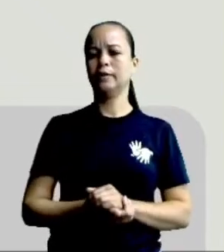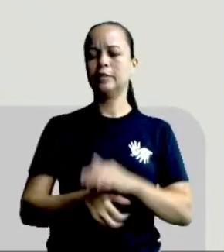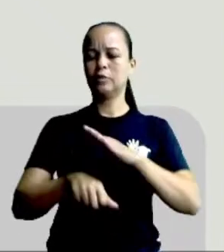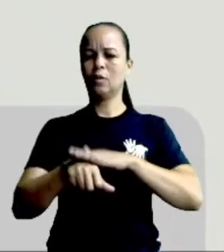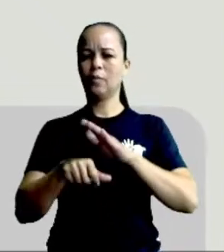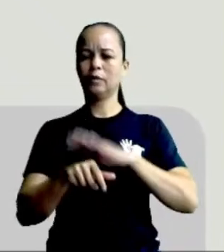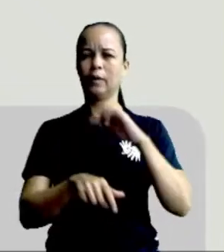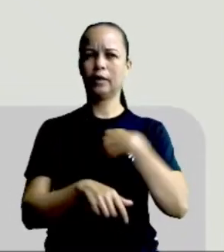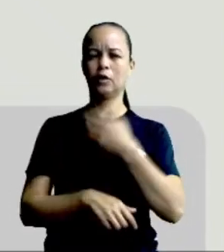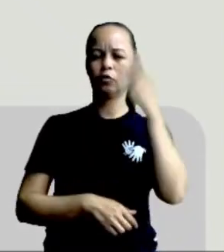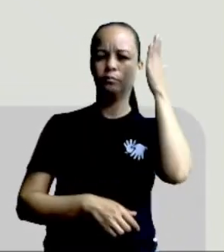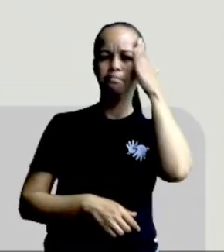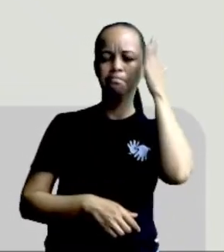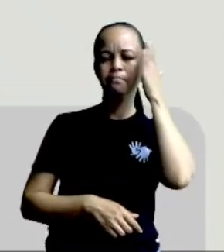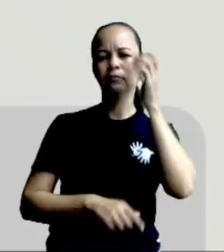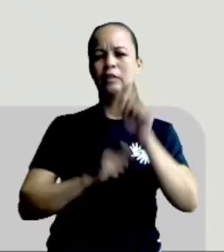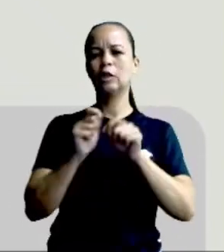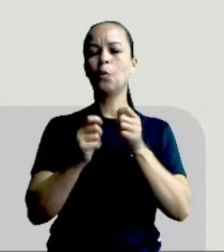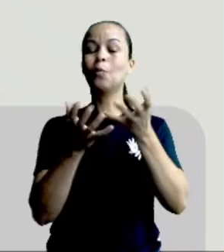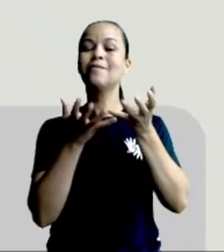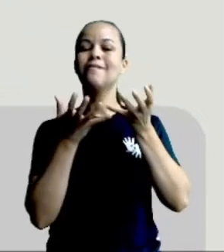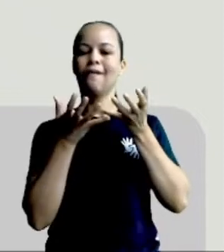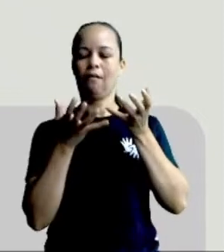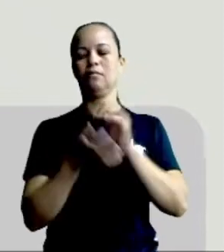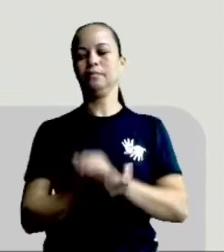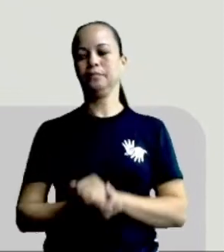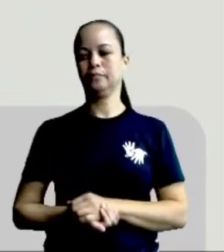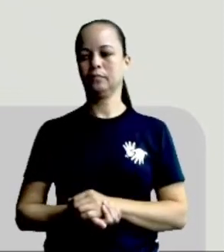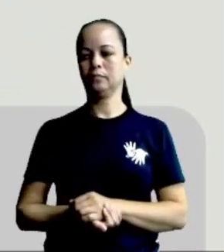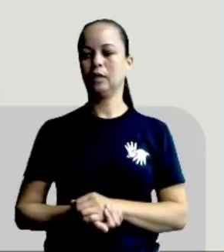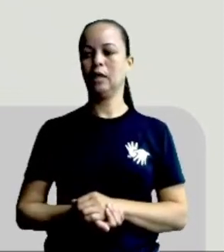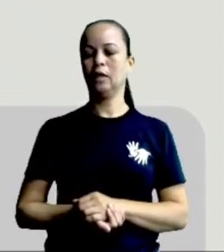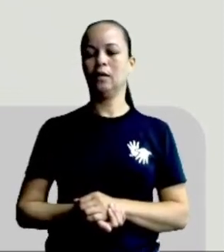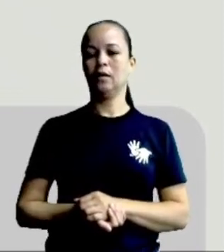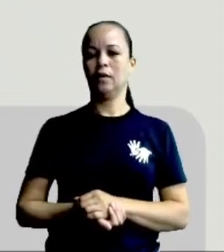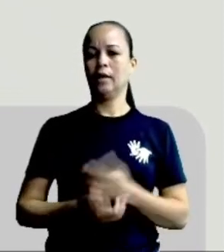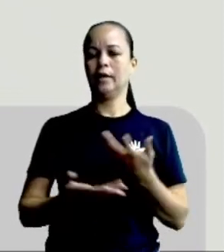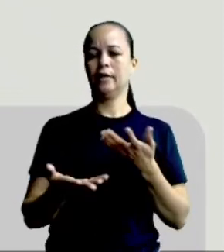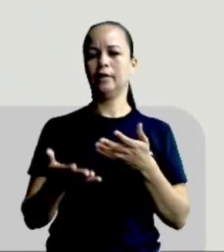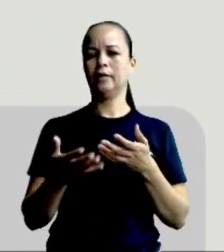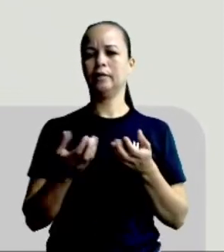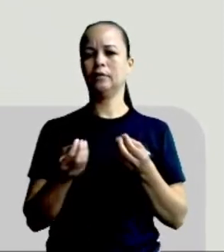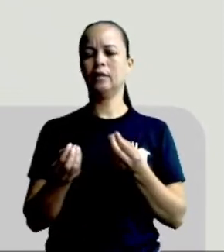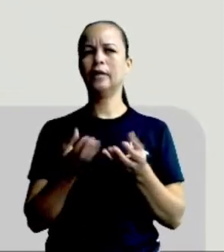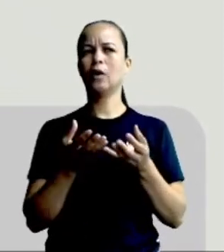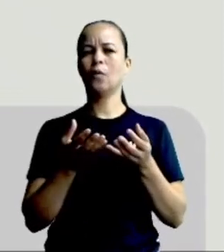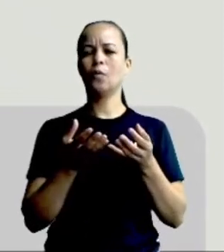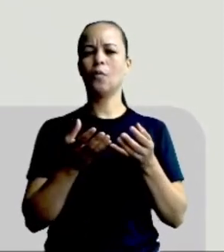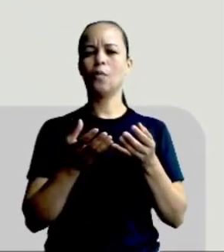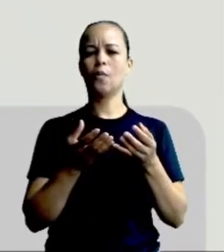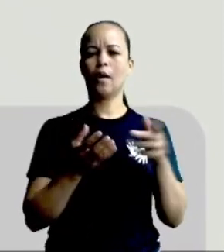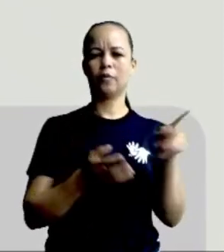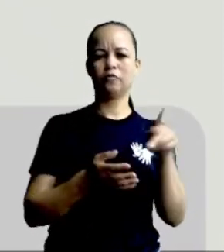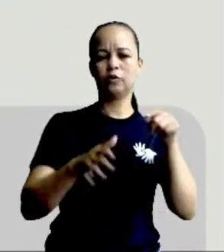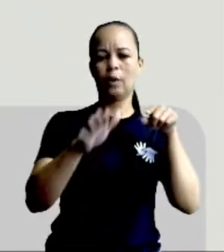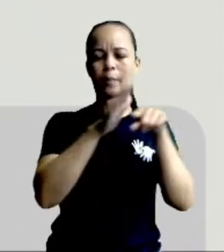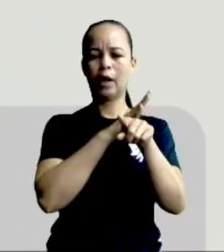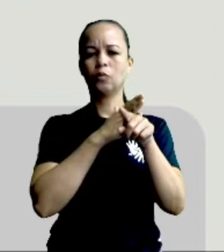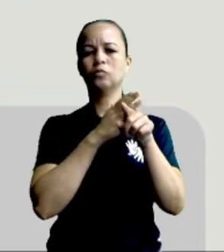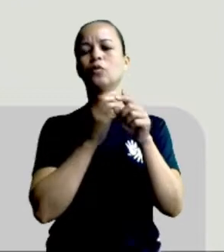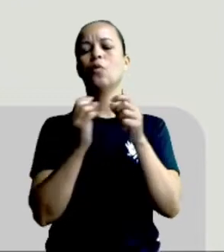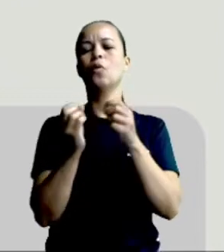possa entender o que ela está querendo. Então, ela chegou aí e perguntou aos grupos de alunos